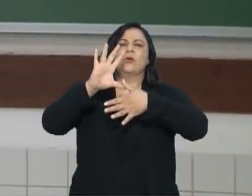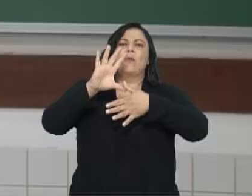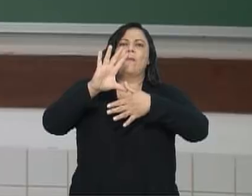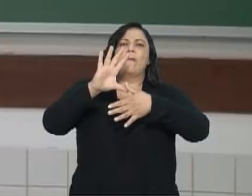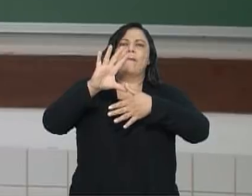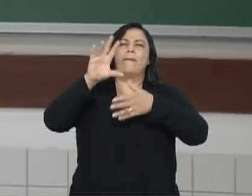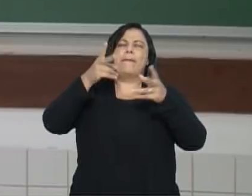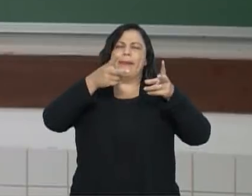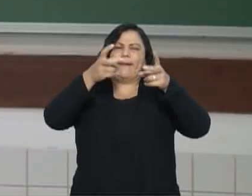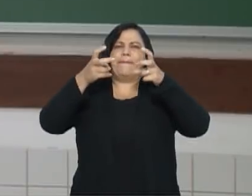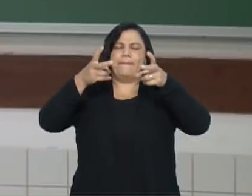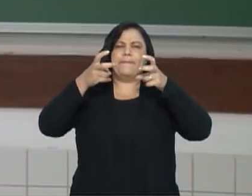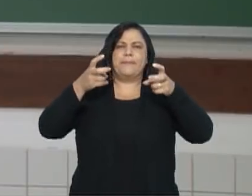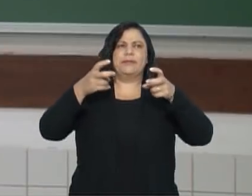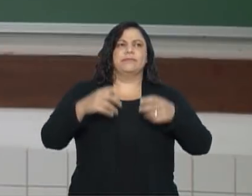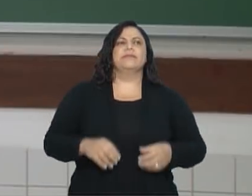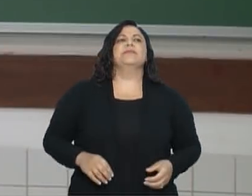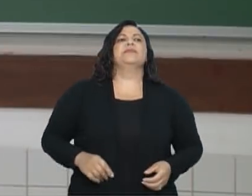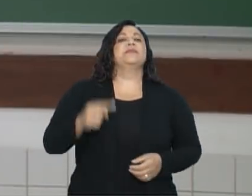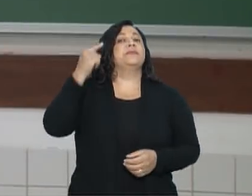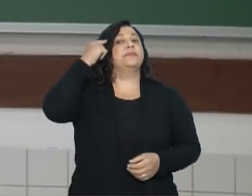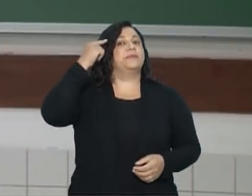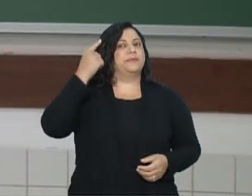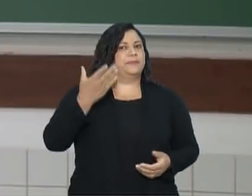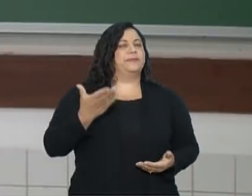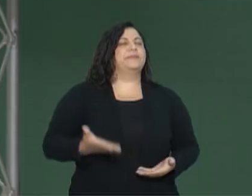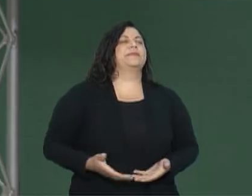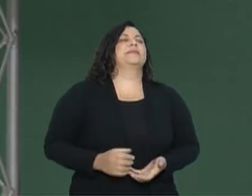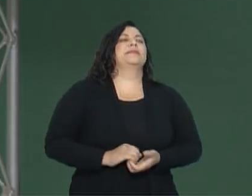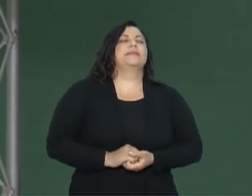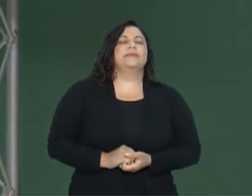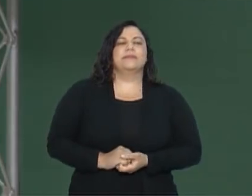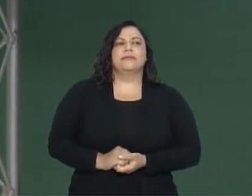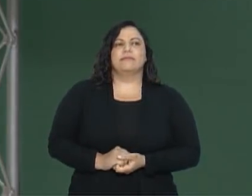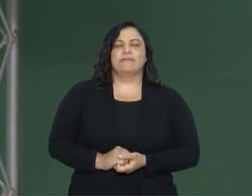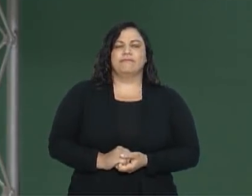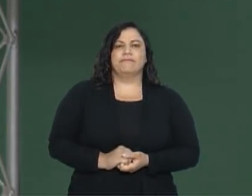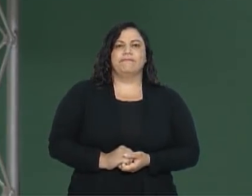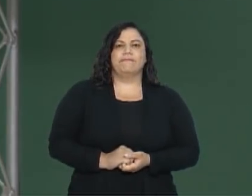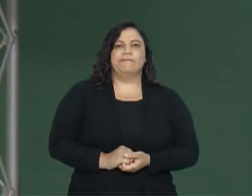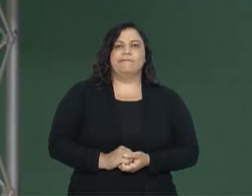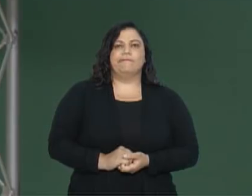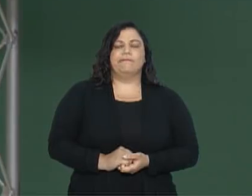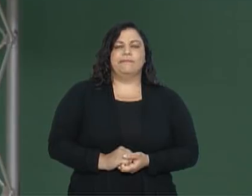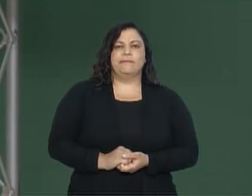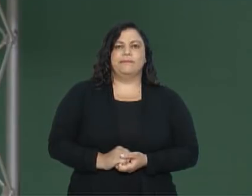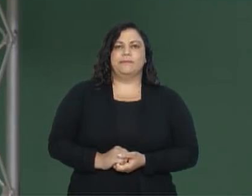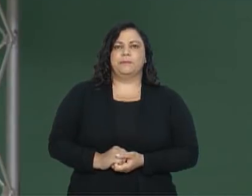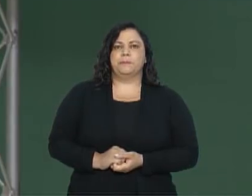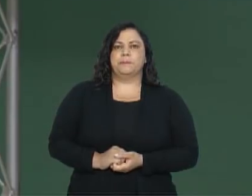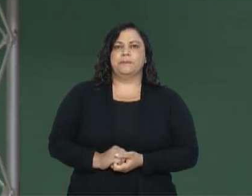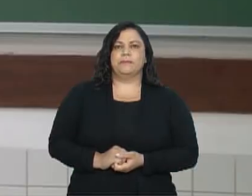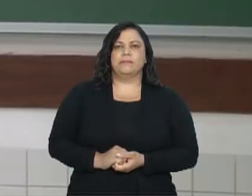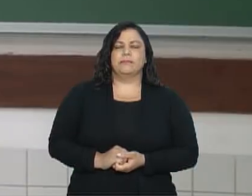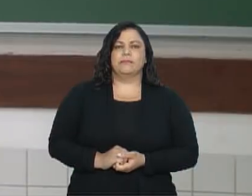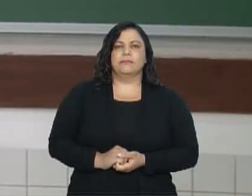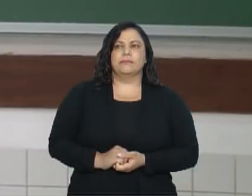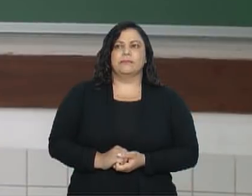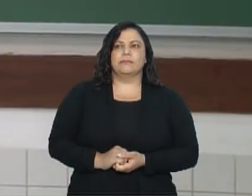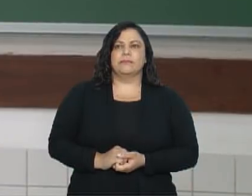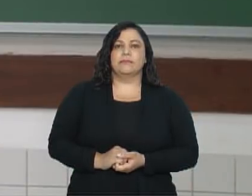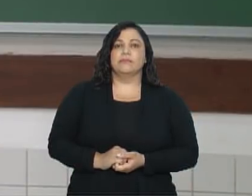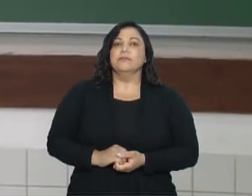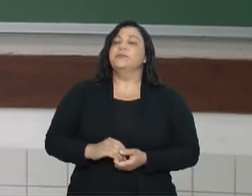novamente com ele para você pensar. Passando aqui os slides. Olha só, você vai decorar